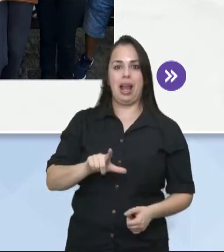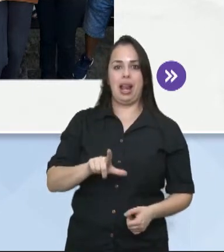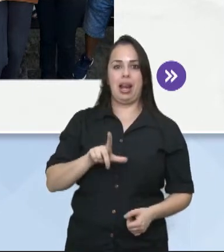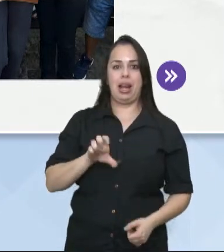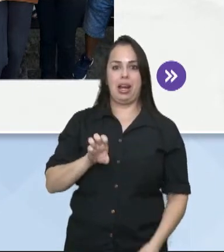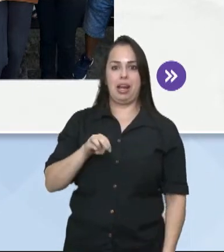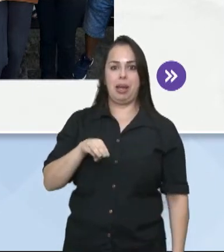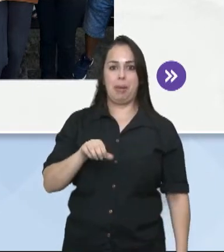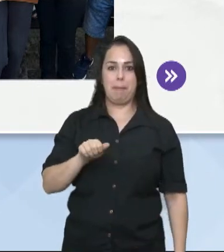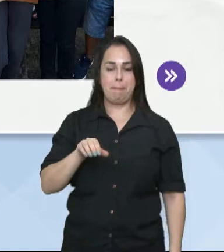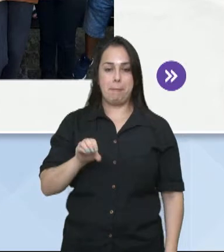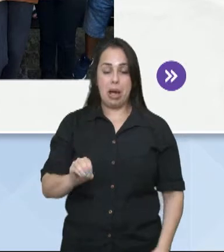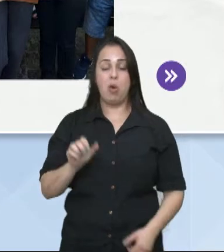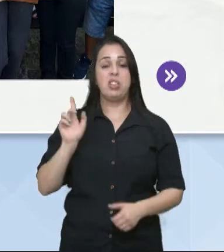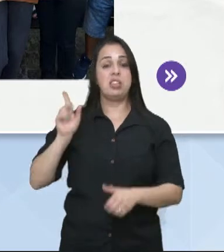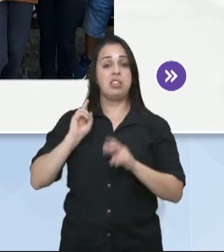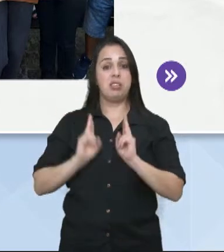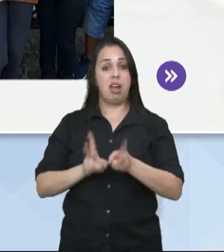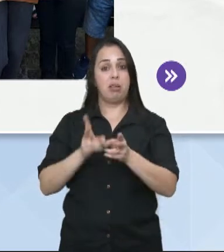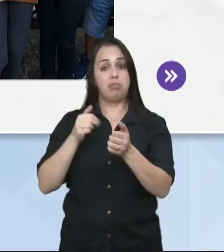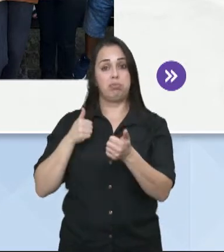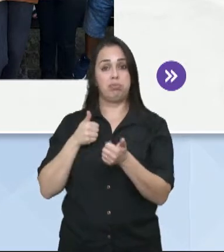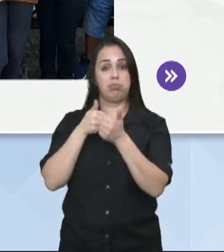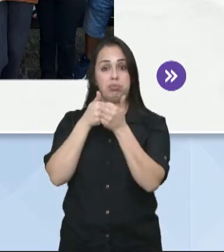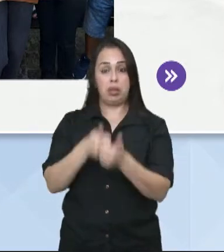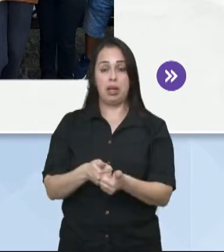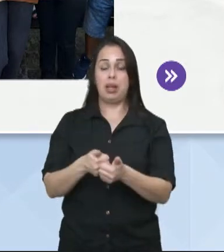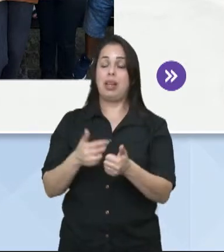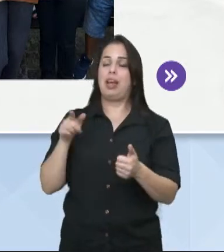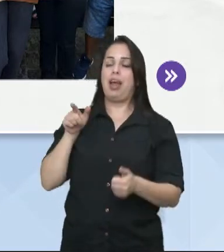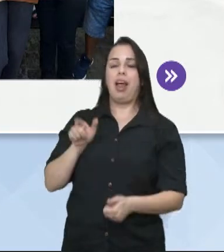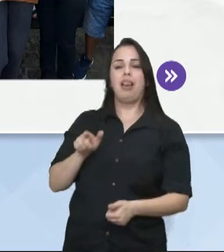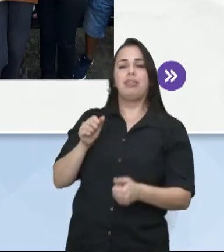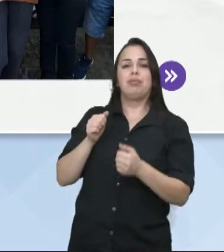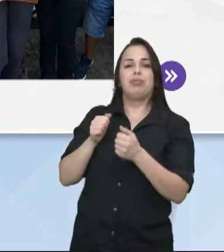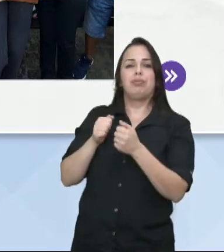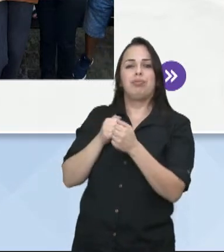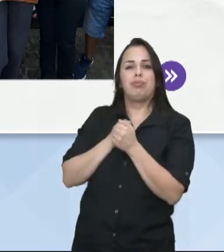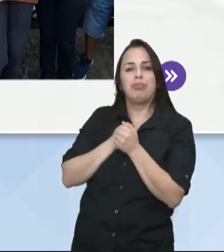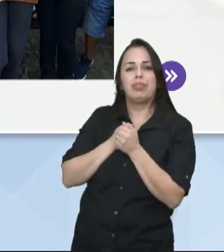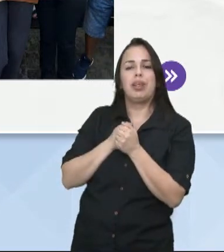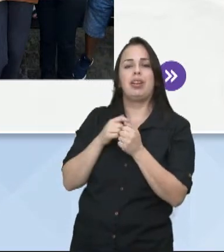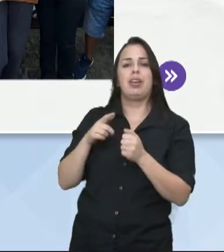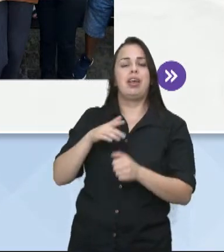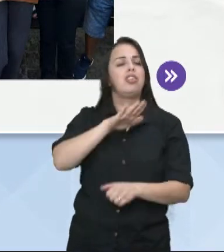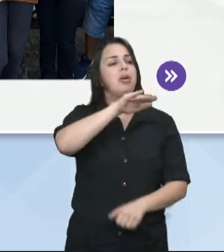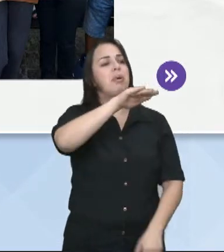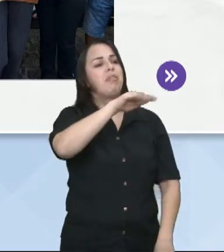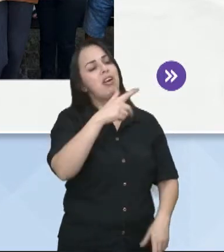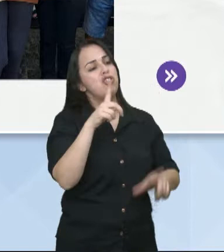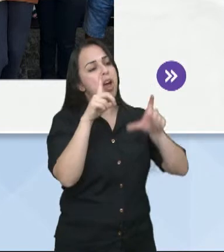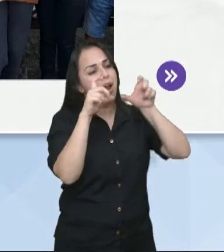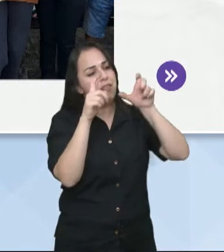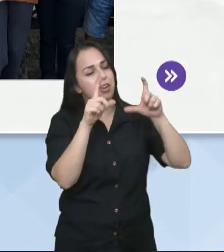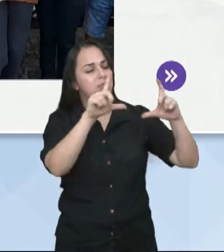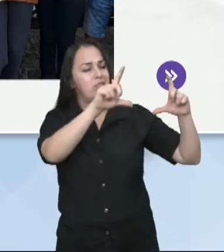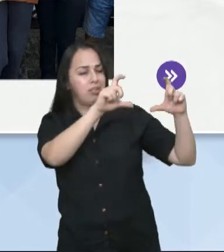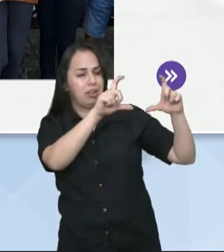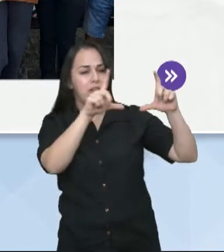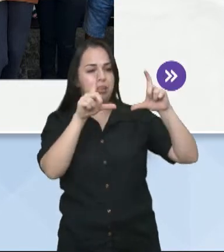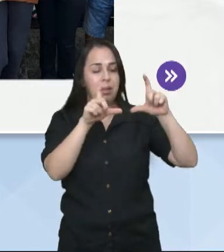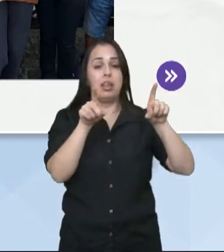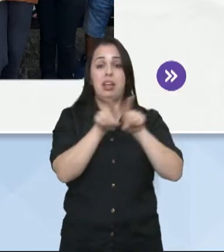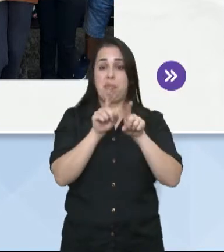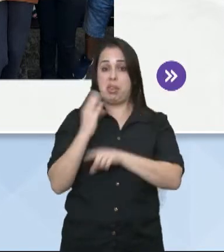Lu Alckmin, recebeu um abraço enorme, ela que chamou ele para tirar foto, inclusive, está inclusive